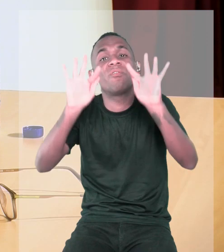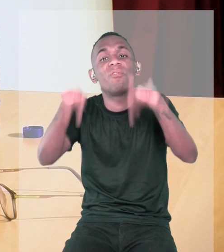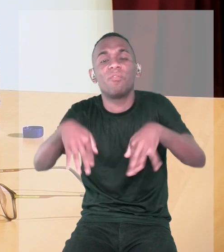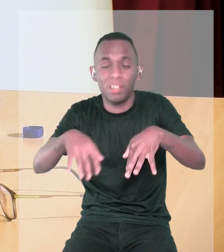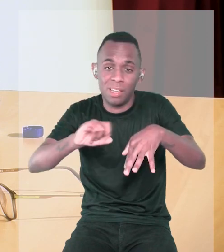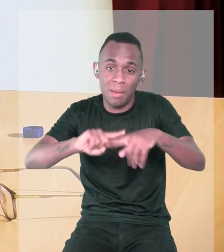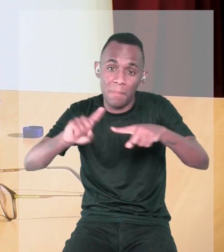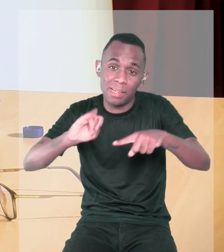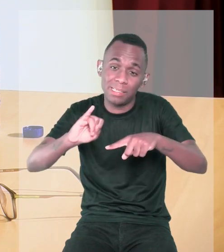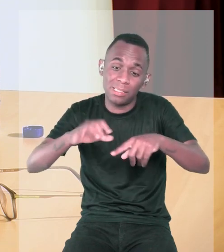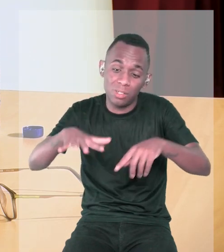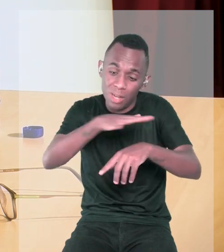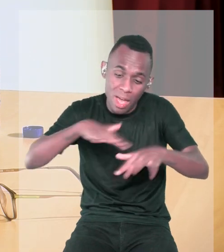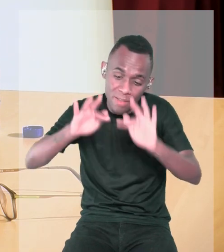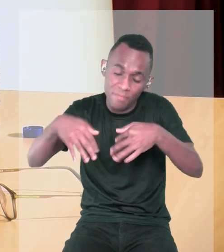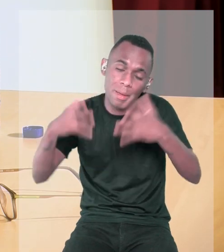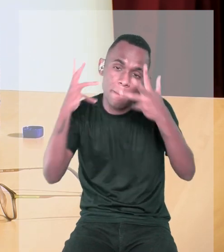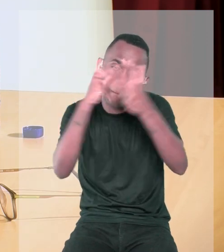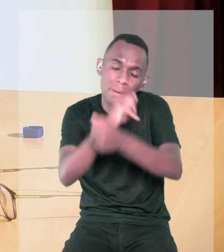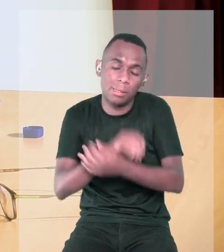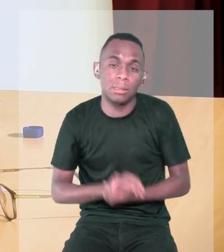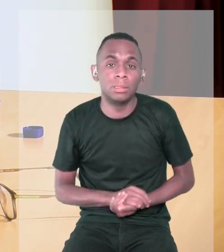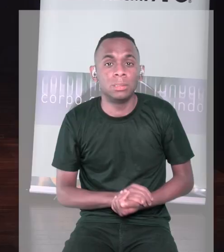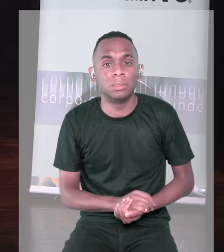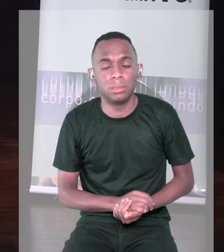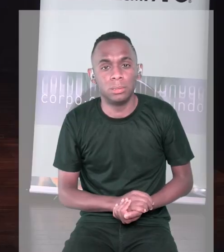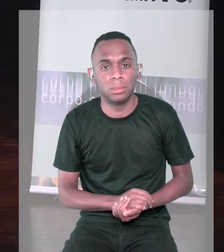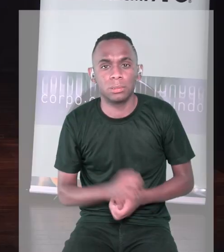também um fim, mesmo que belo, que desponta.